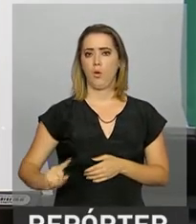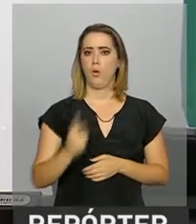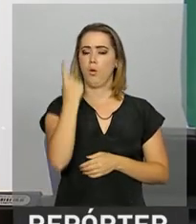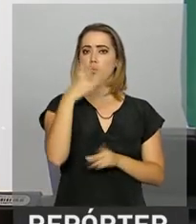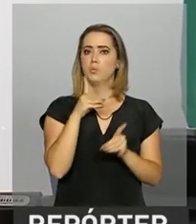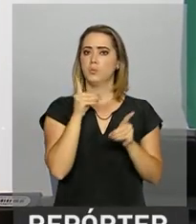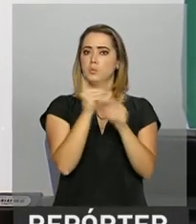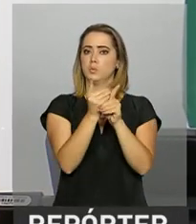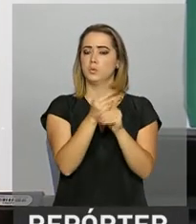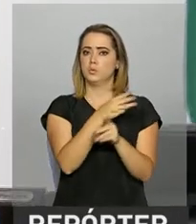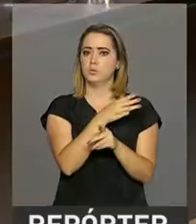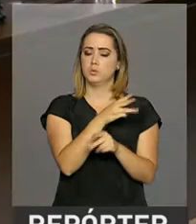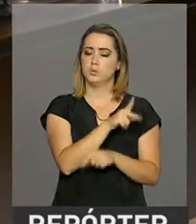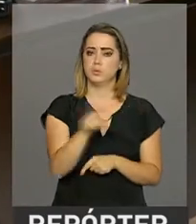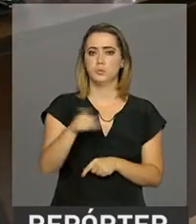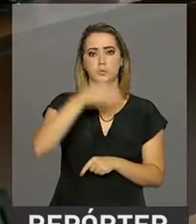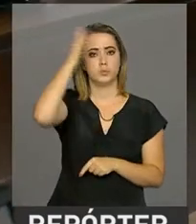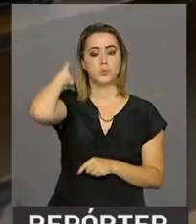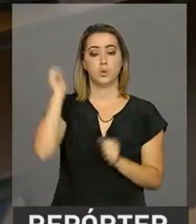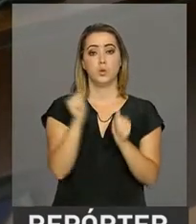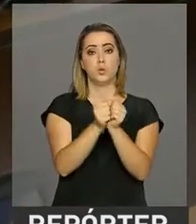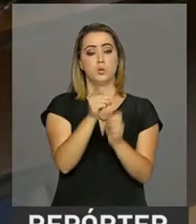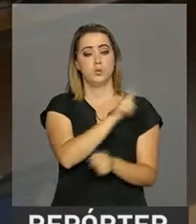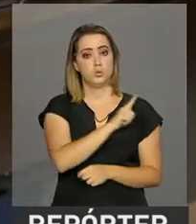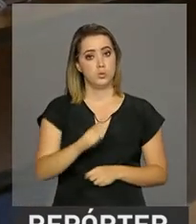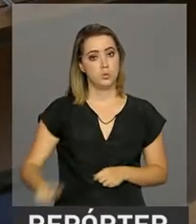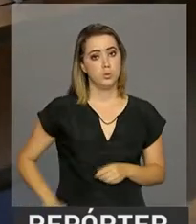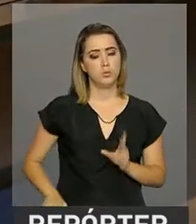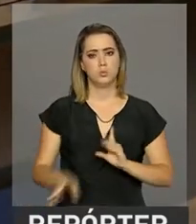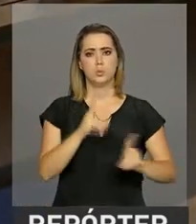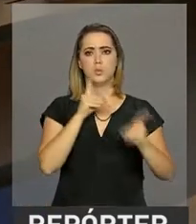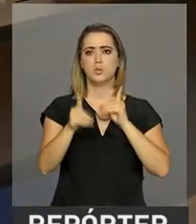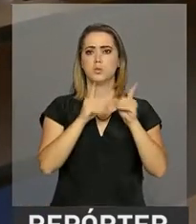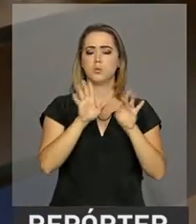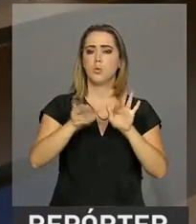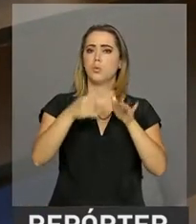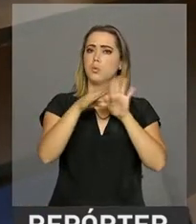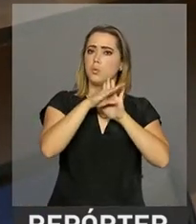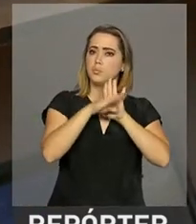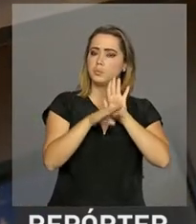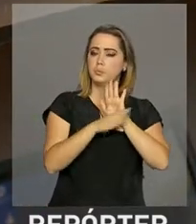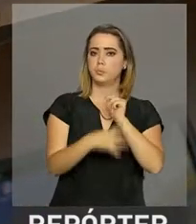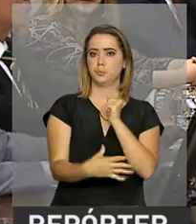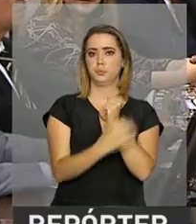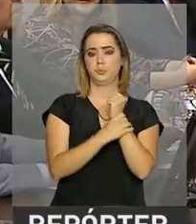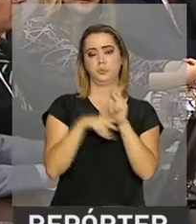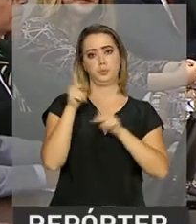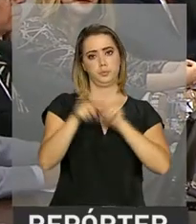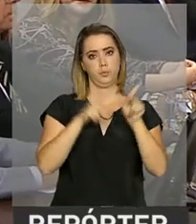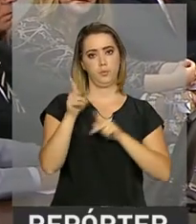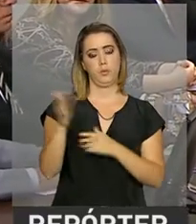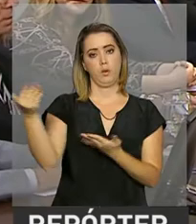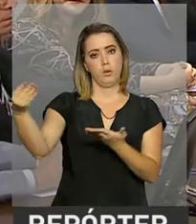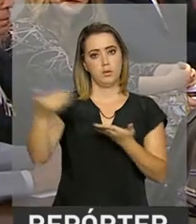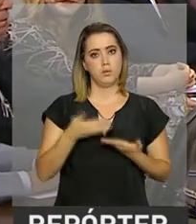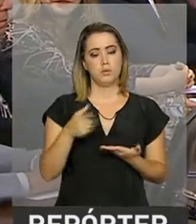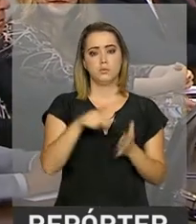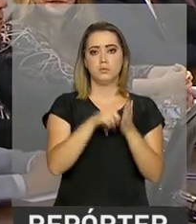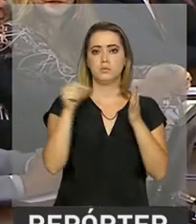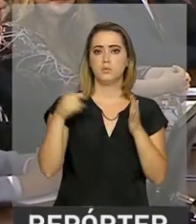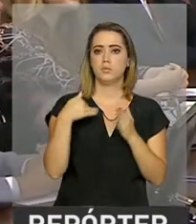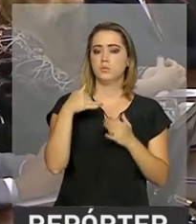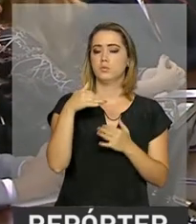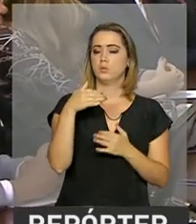encontro do presidente michel temer com governadores para discutir o plano nacional de segurança pública ao todo vieram ao palácio do planalto